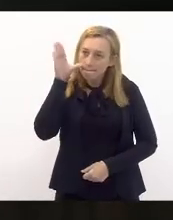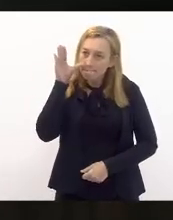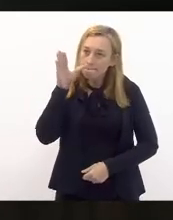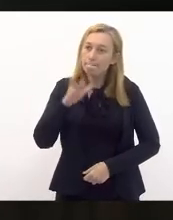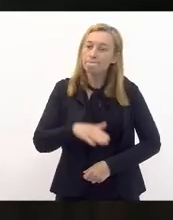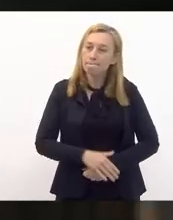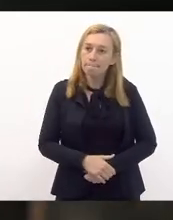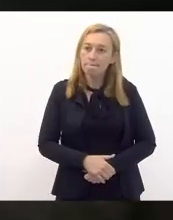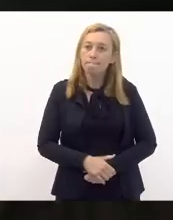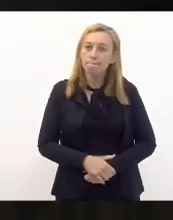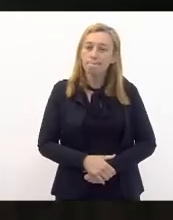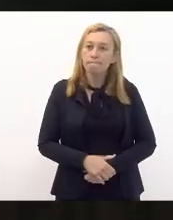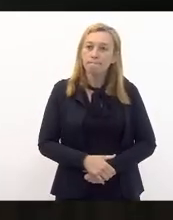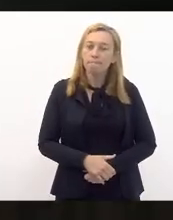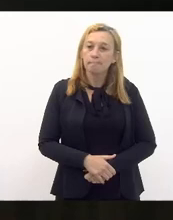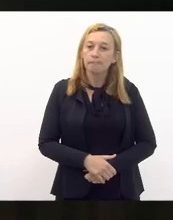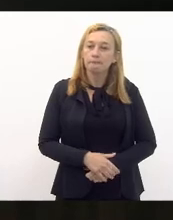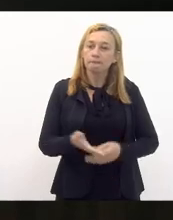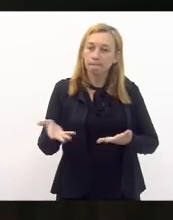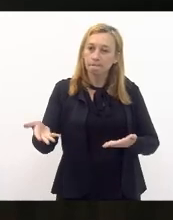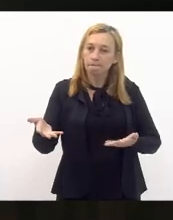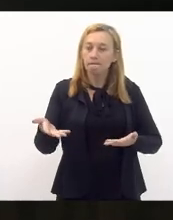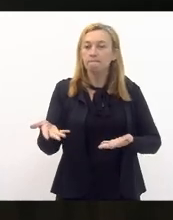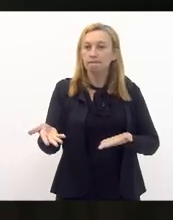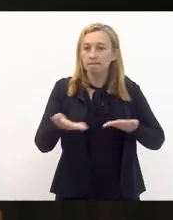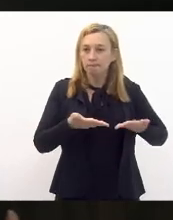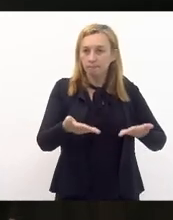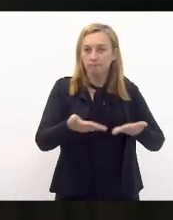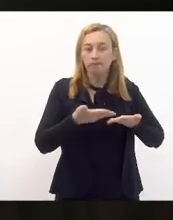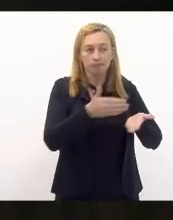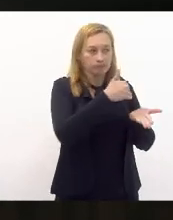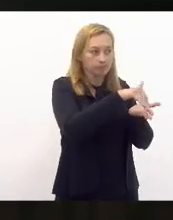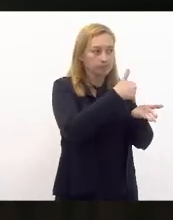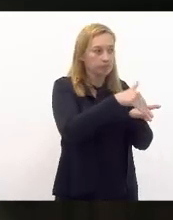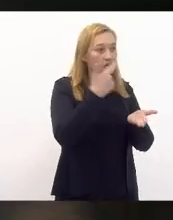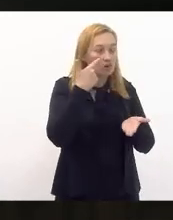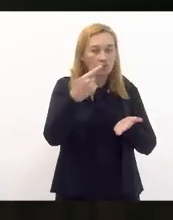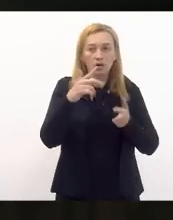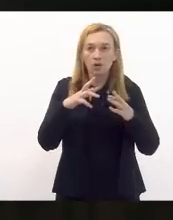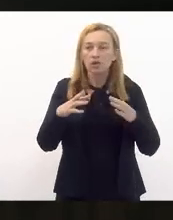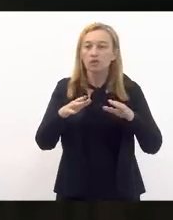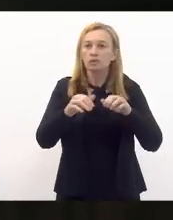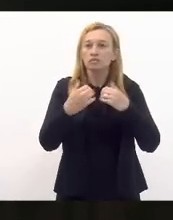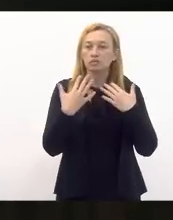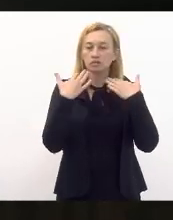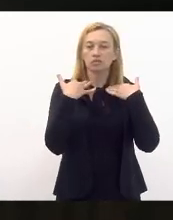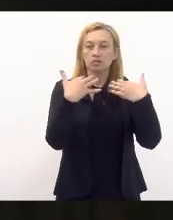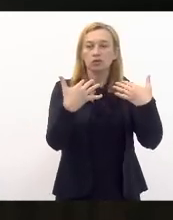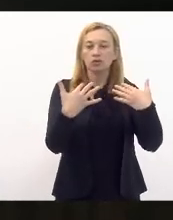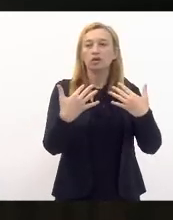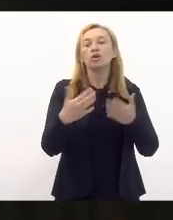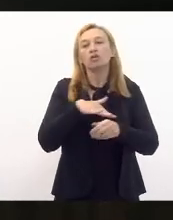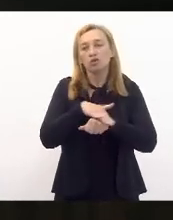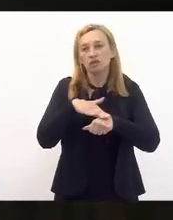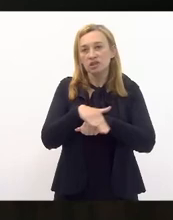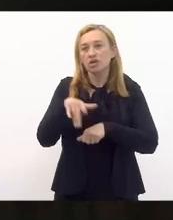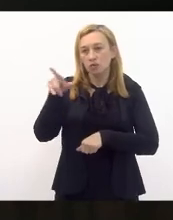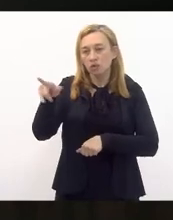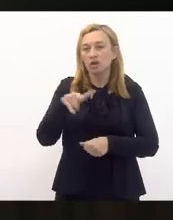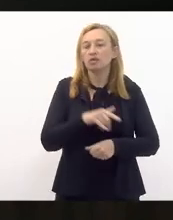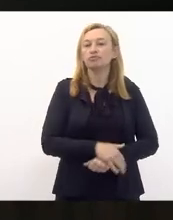interessante convocar secretário buscar ali um audiência conversar com ele